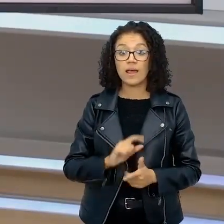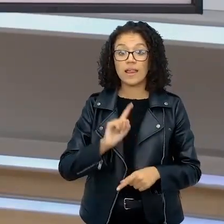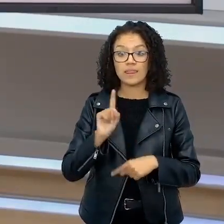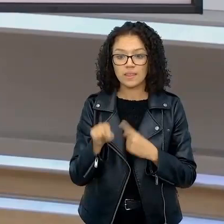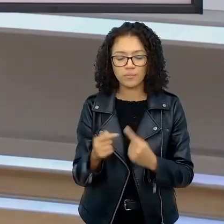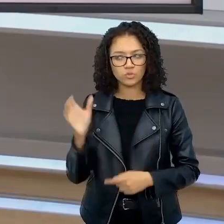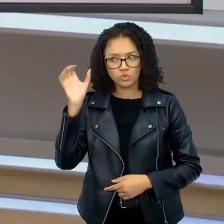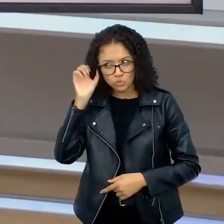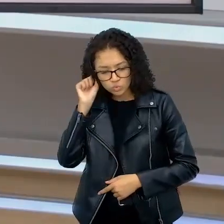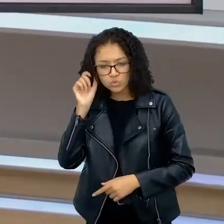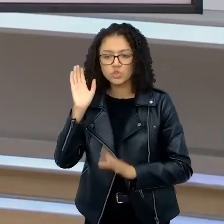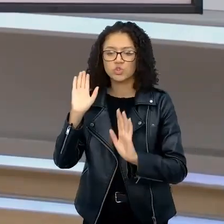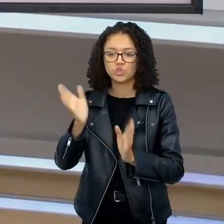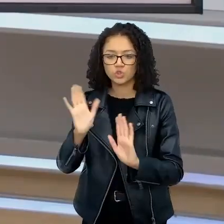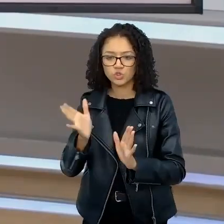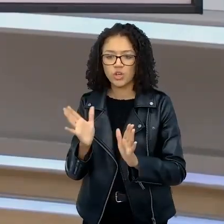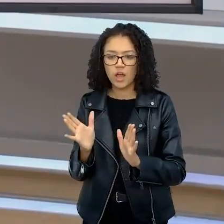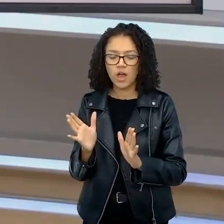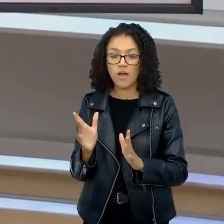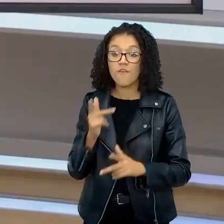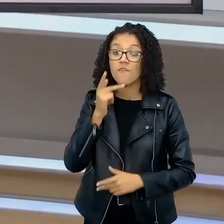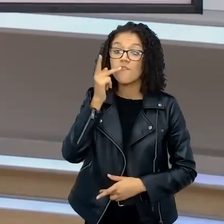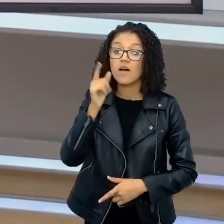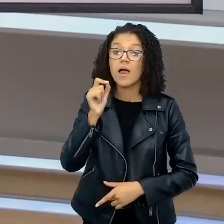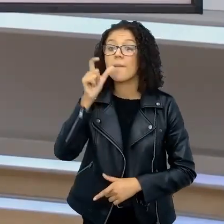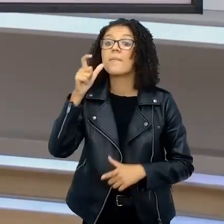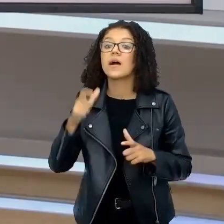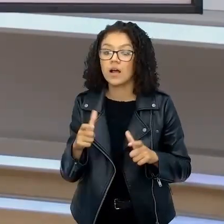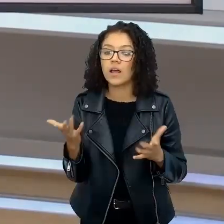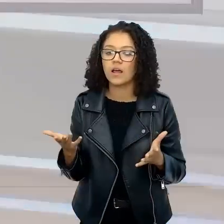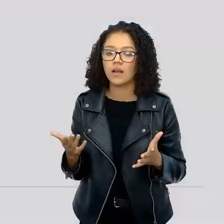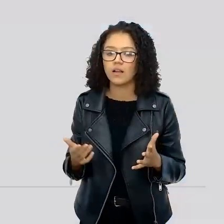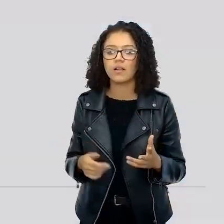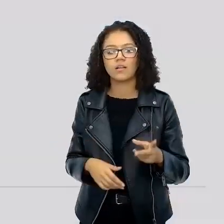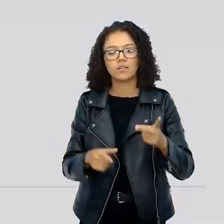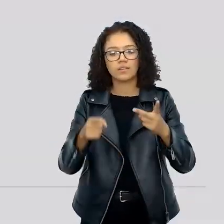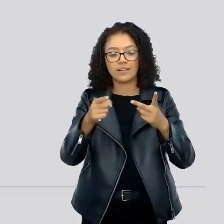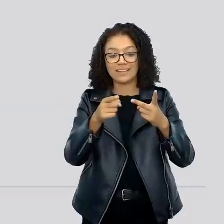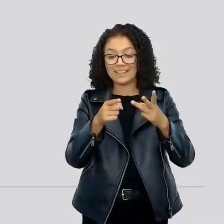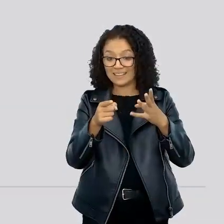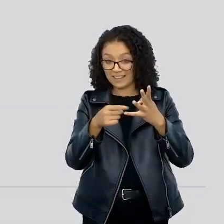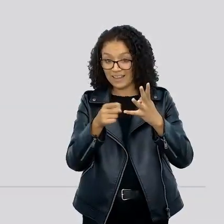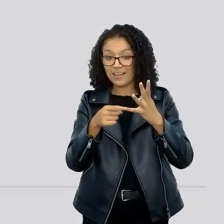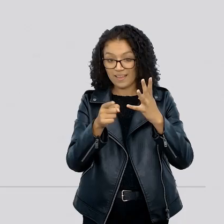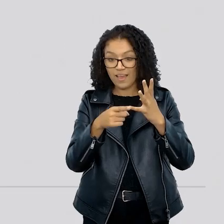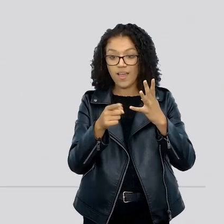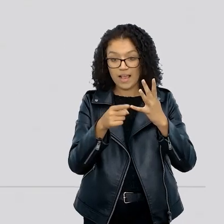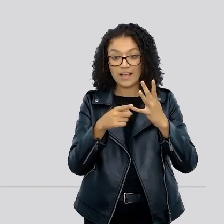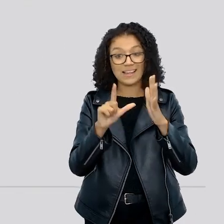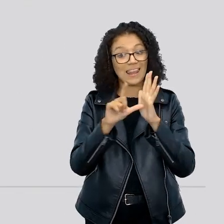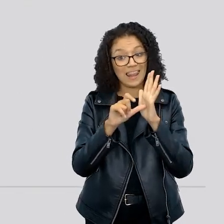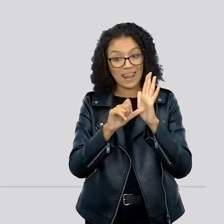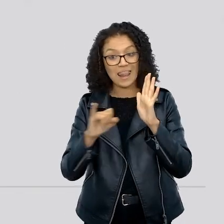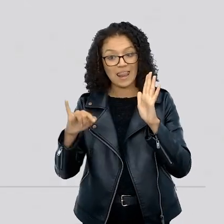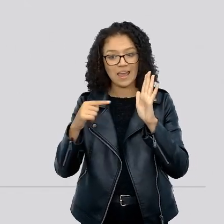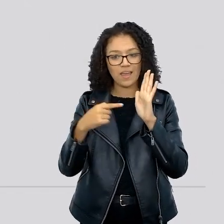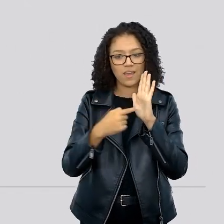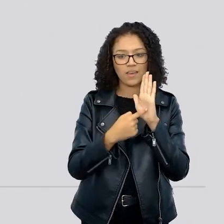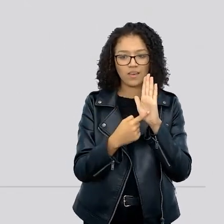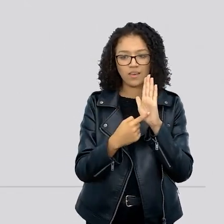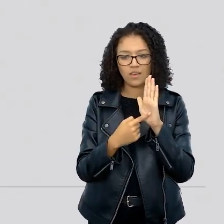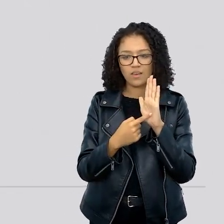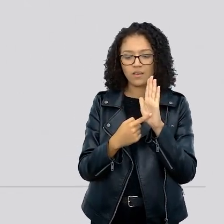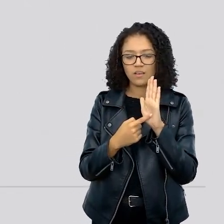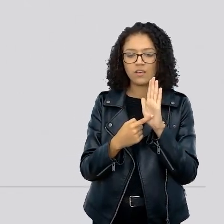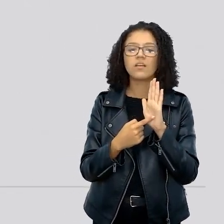escuta empática, vou encaminhar para onde? Vou encaminhar para esse serviço que está referenciado, prevendo essa lei da